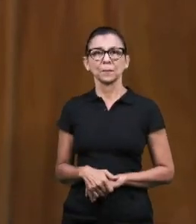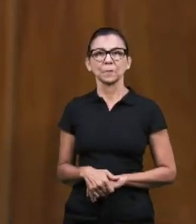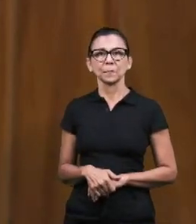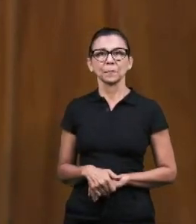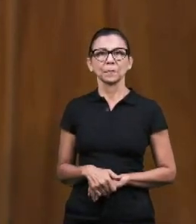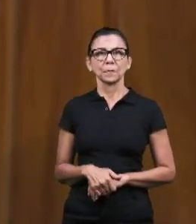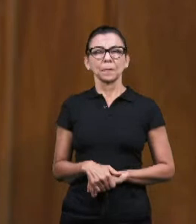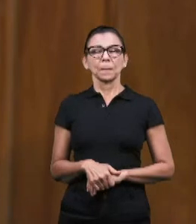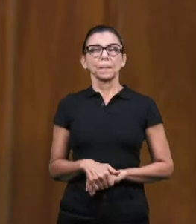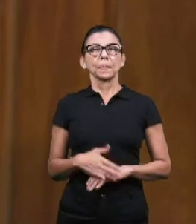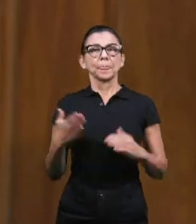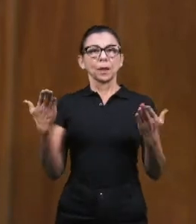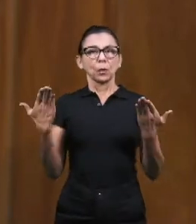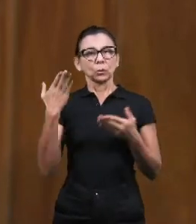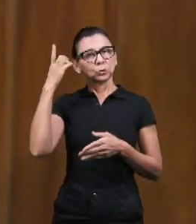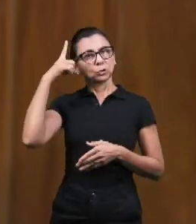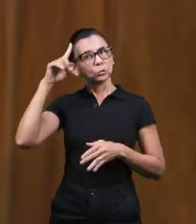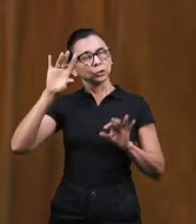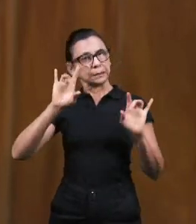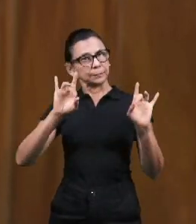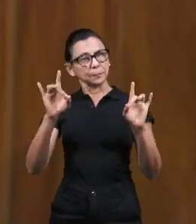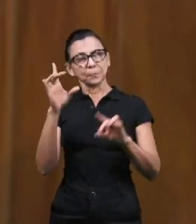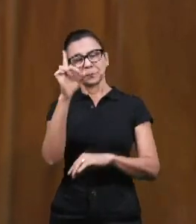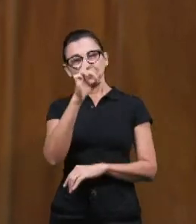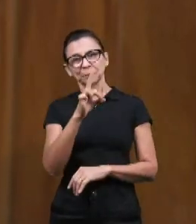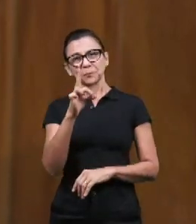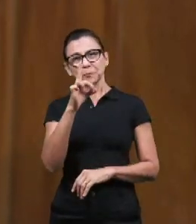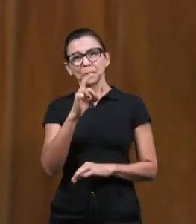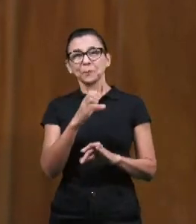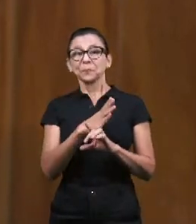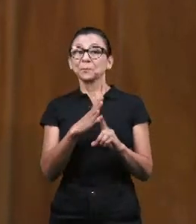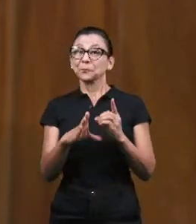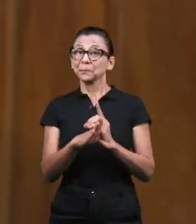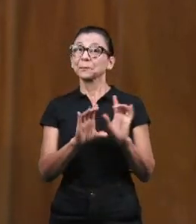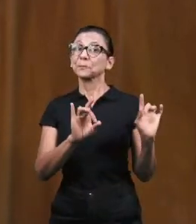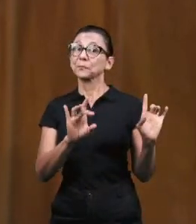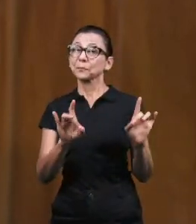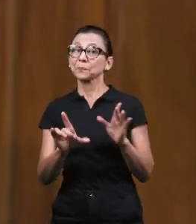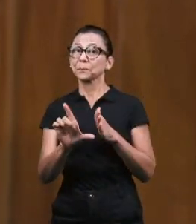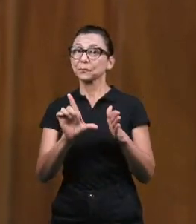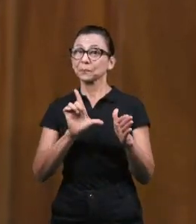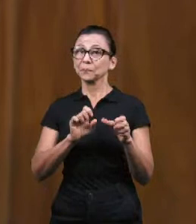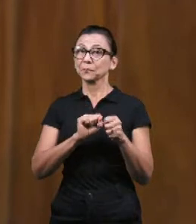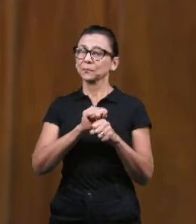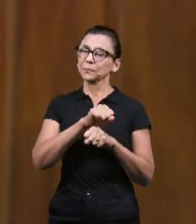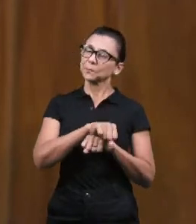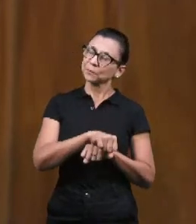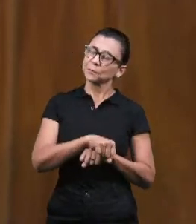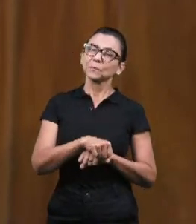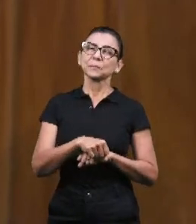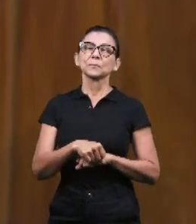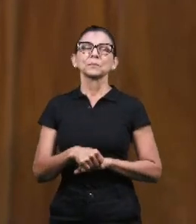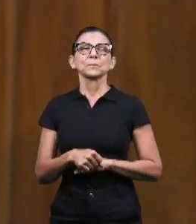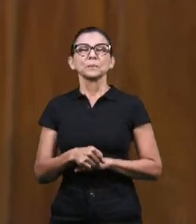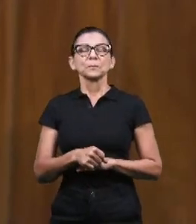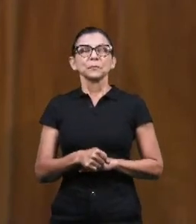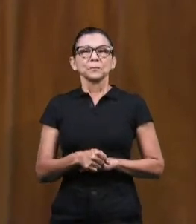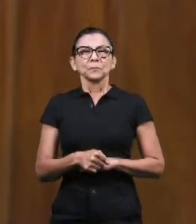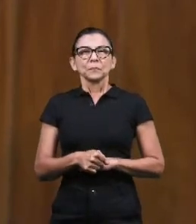Hoje é um dia especial, é um domingo, nós temos um culto especial. Tivemos aqui um seminário com uma excelente participação